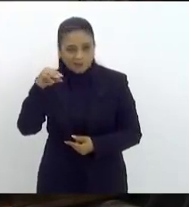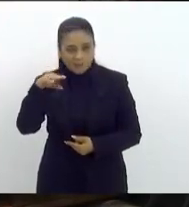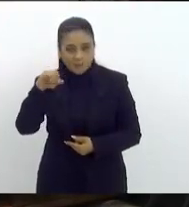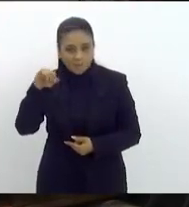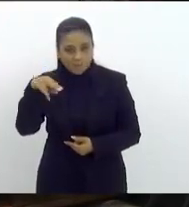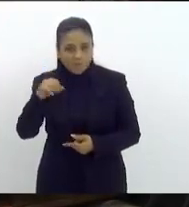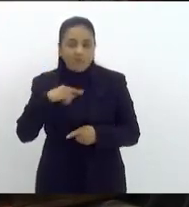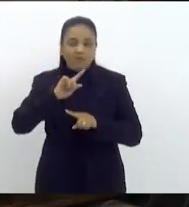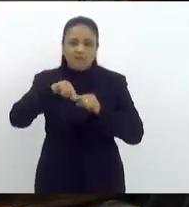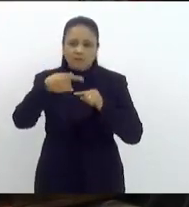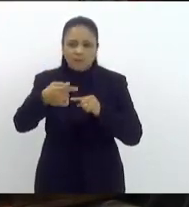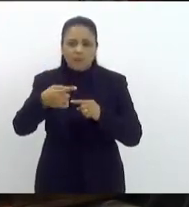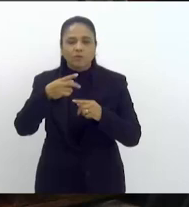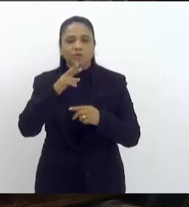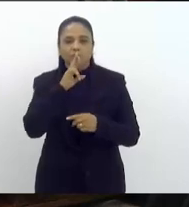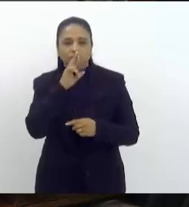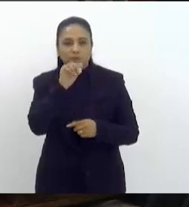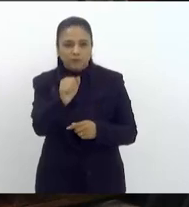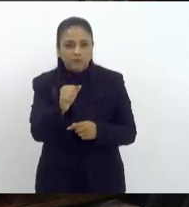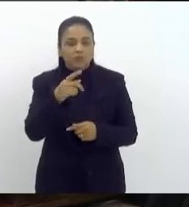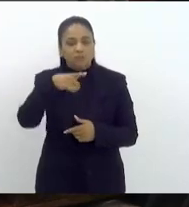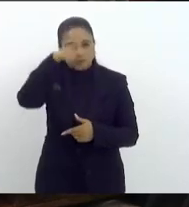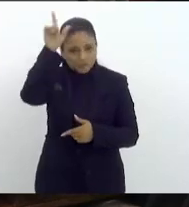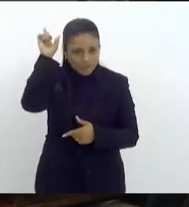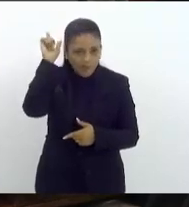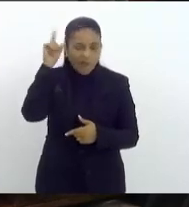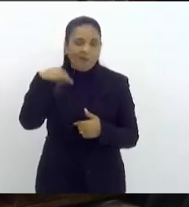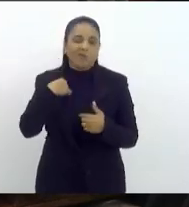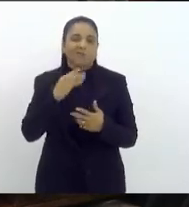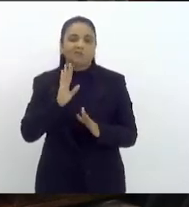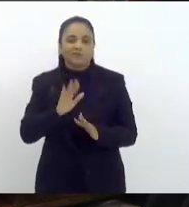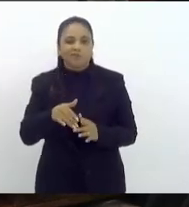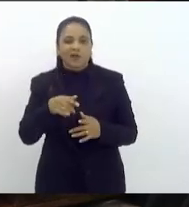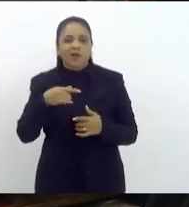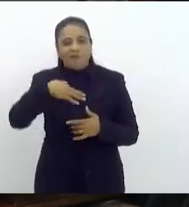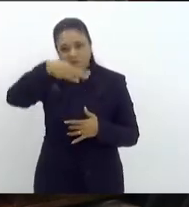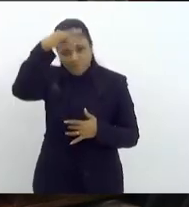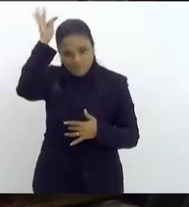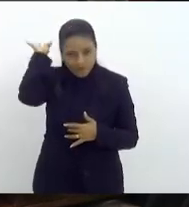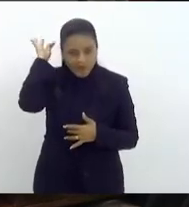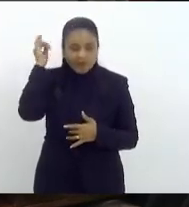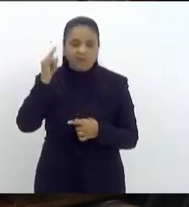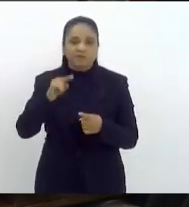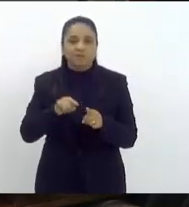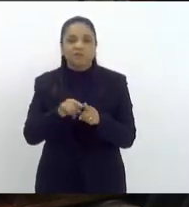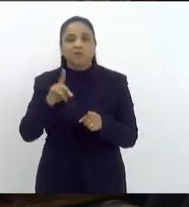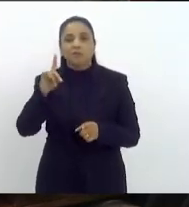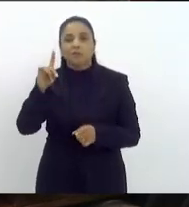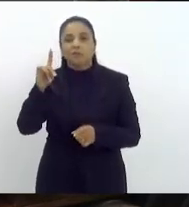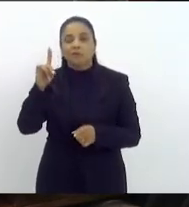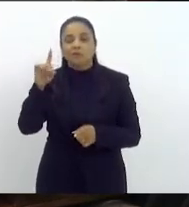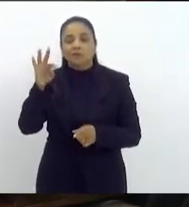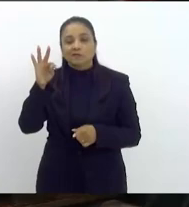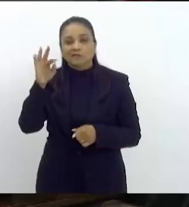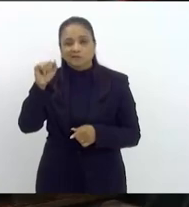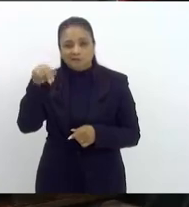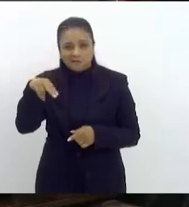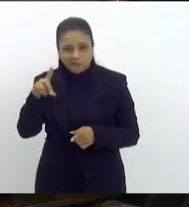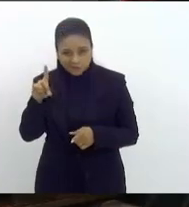Deputado Luiz Paulo Marcelo Dino já discutiu Fred Pacheco e o Tande